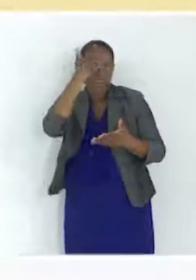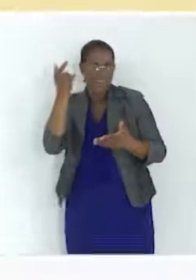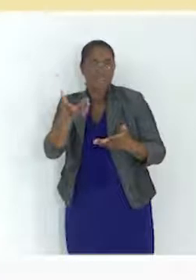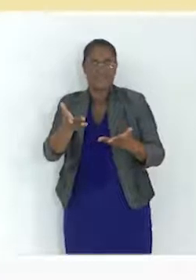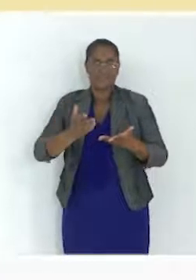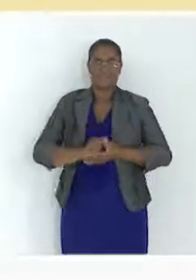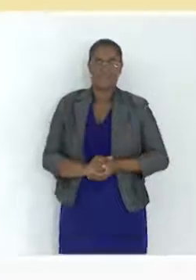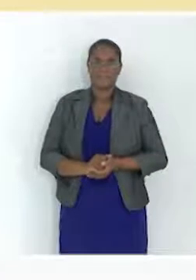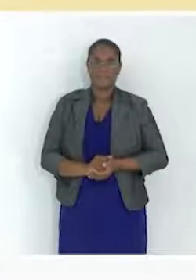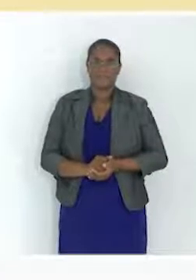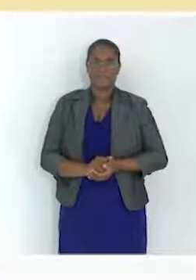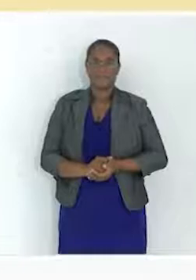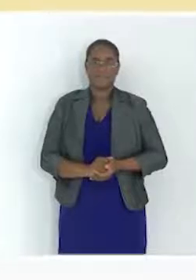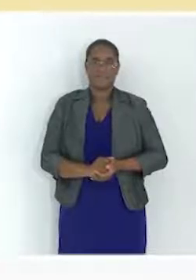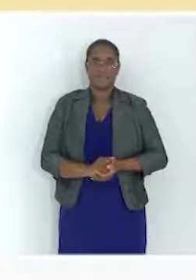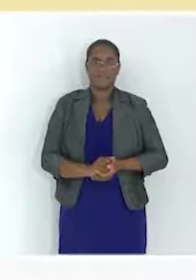Já?